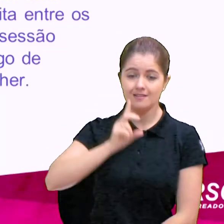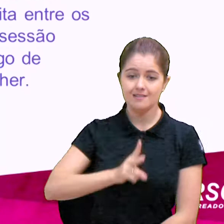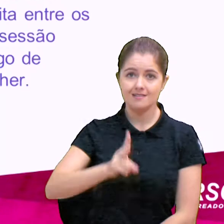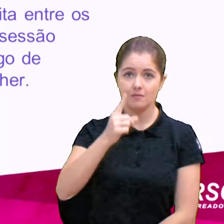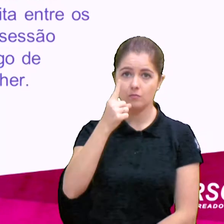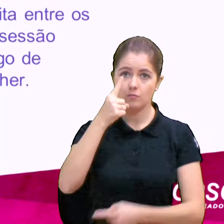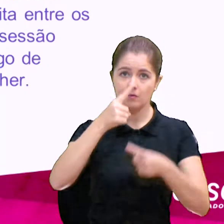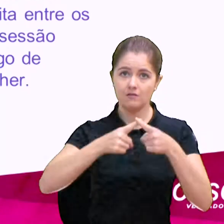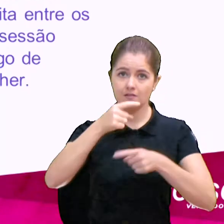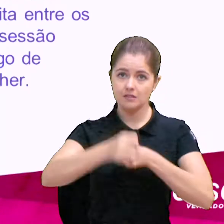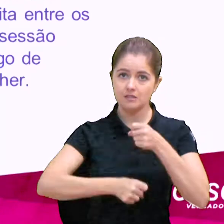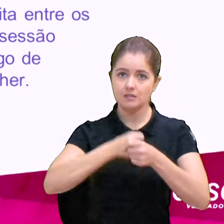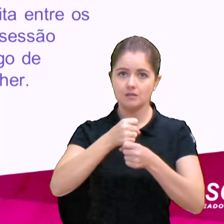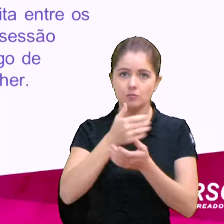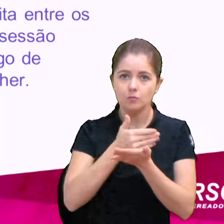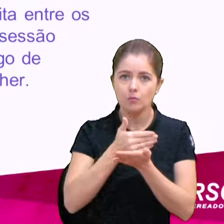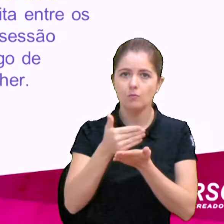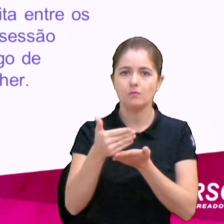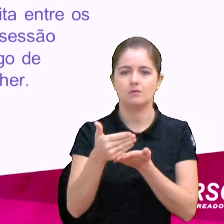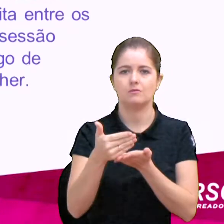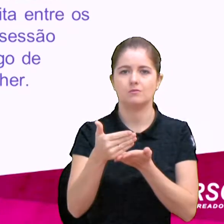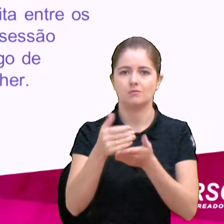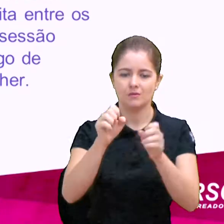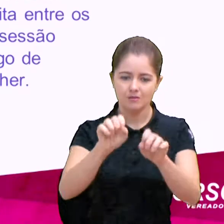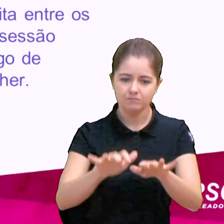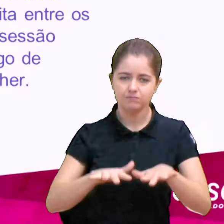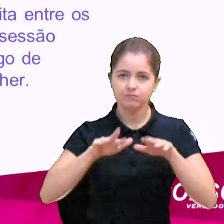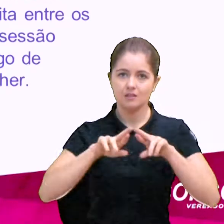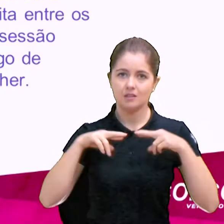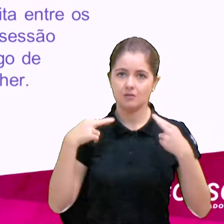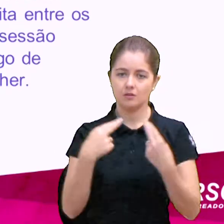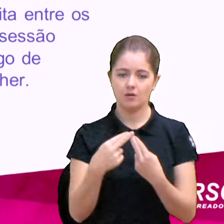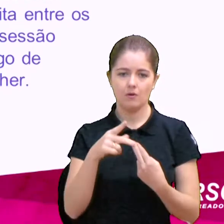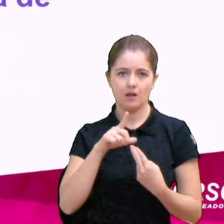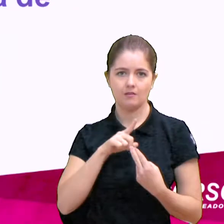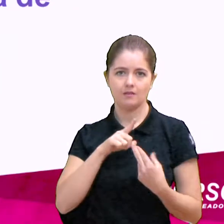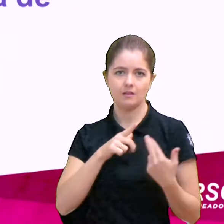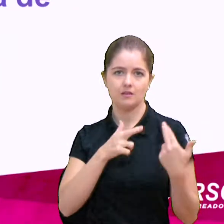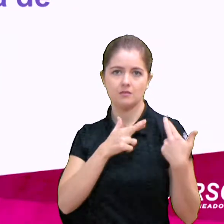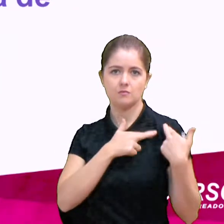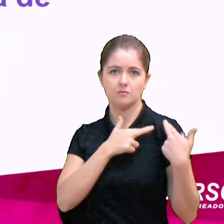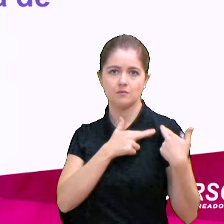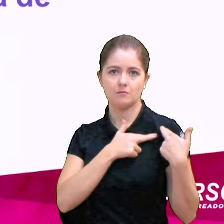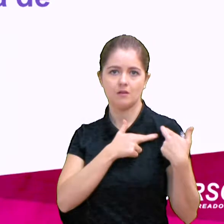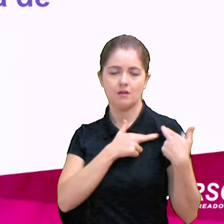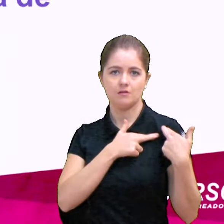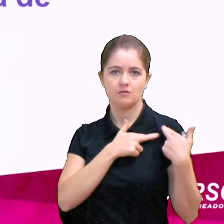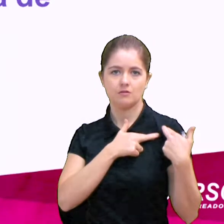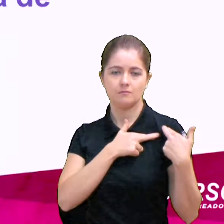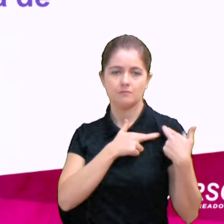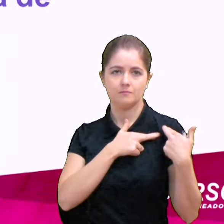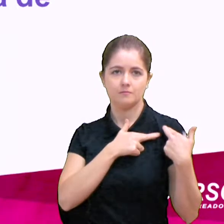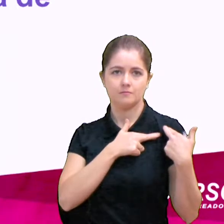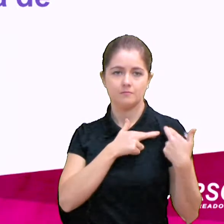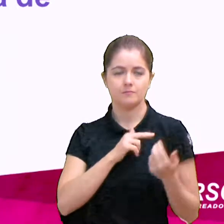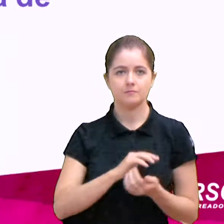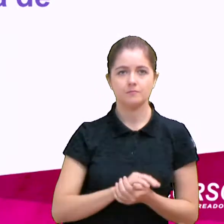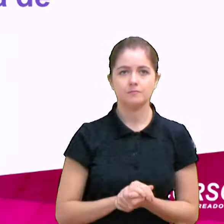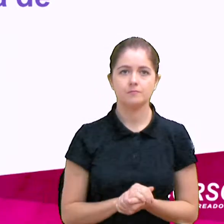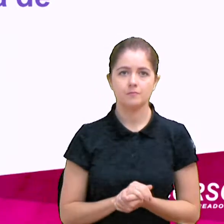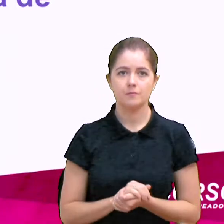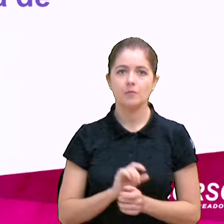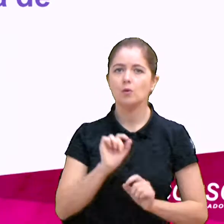sessão legislativa, que exercerá o cargo de Procuradora Especial da Mulher. O que competirá